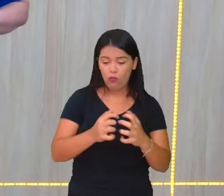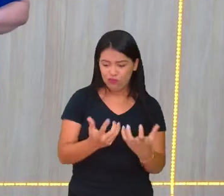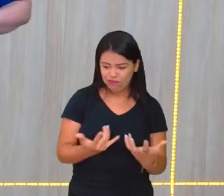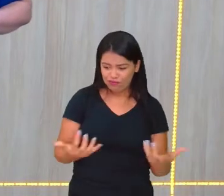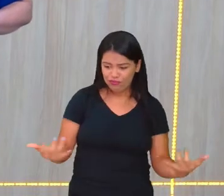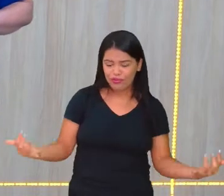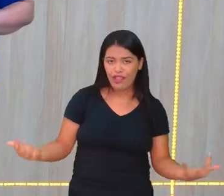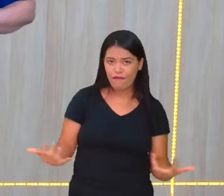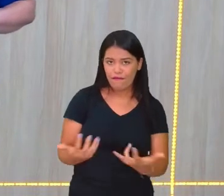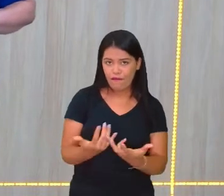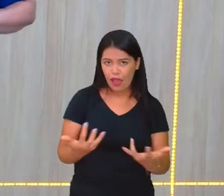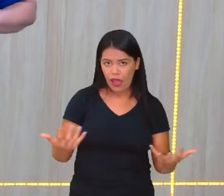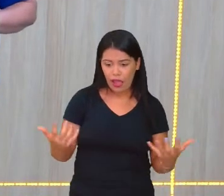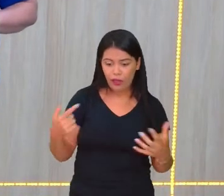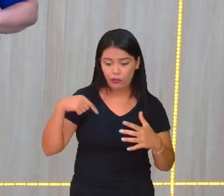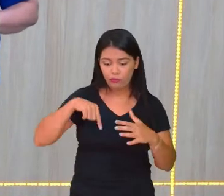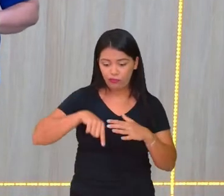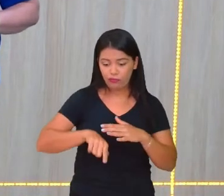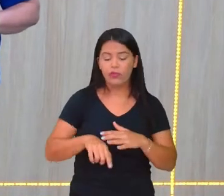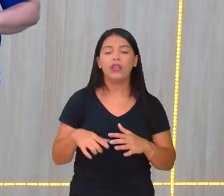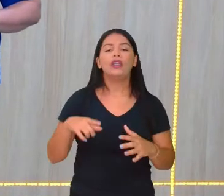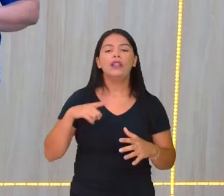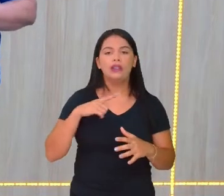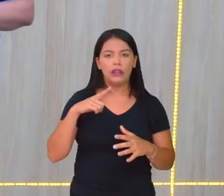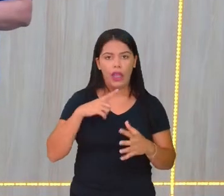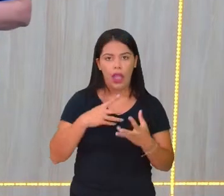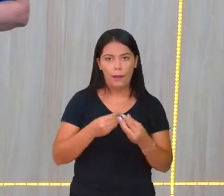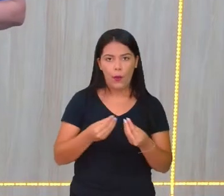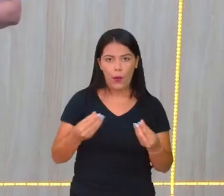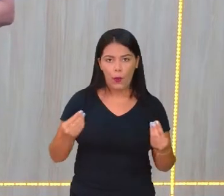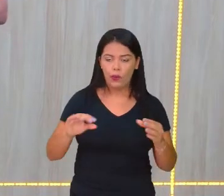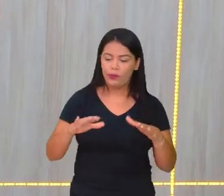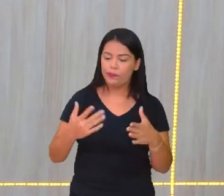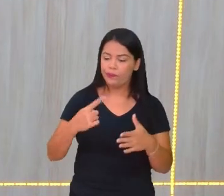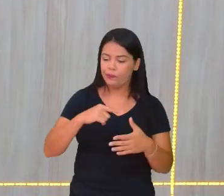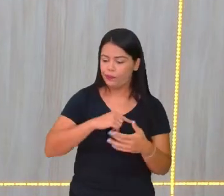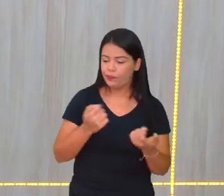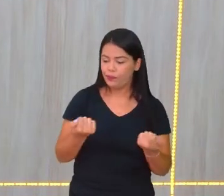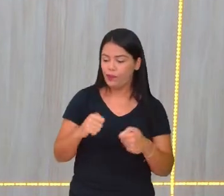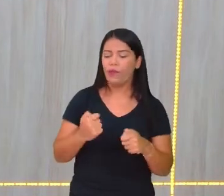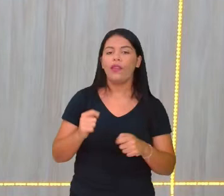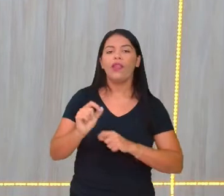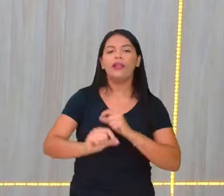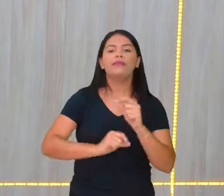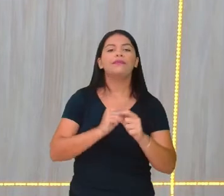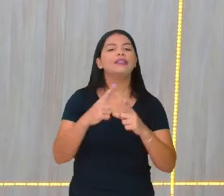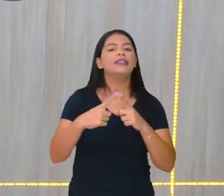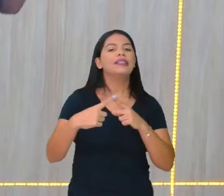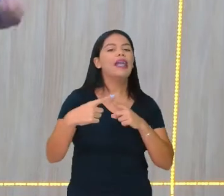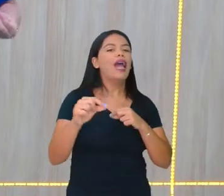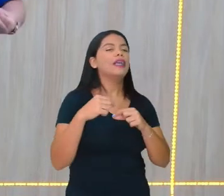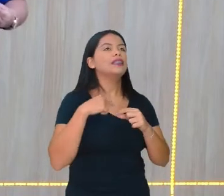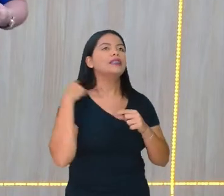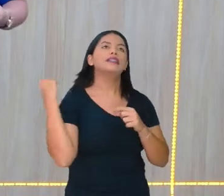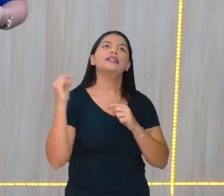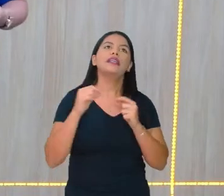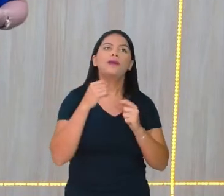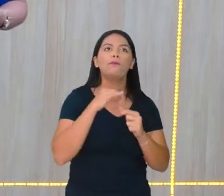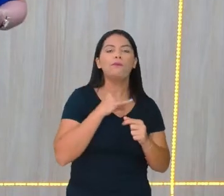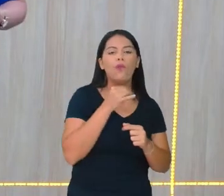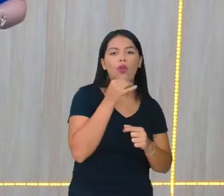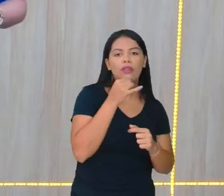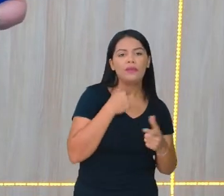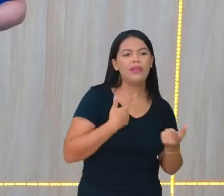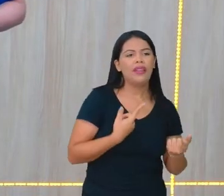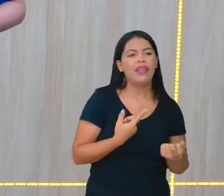essa expressão, né? Então, minha gente, nós precisamos, né, sair dessa intenção de fazer o